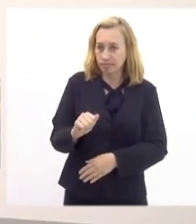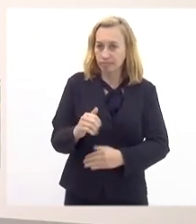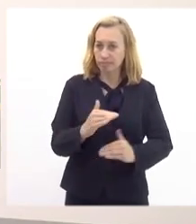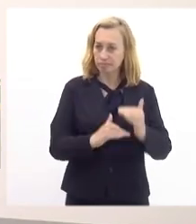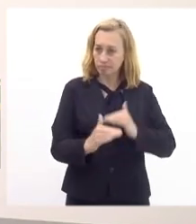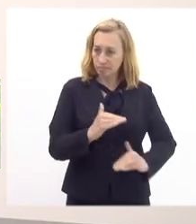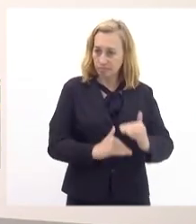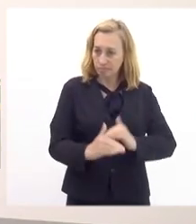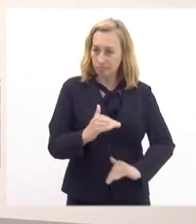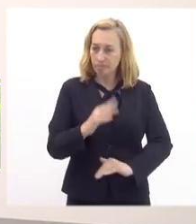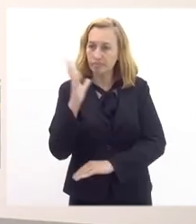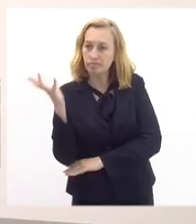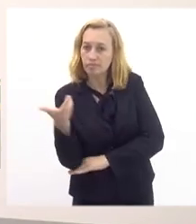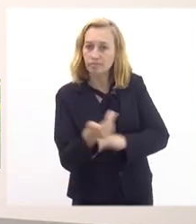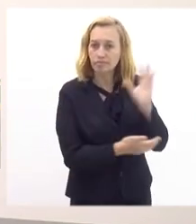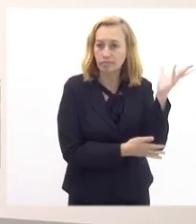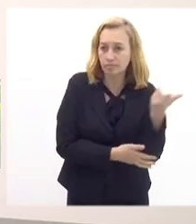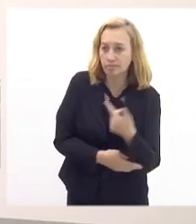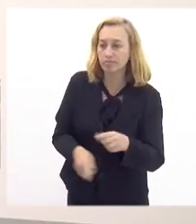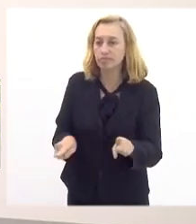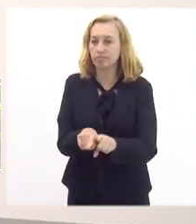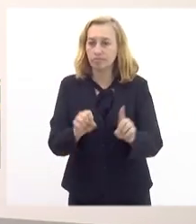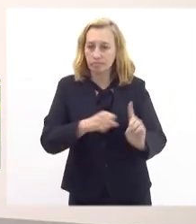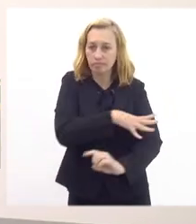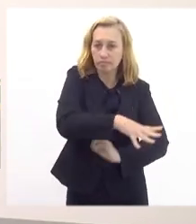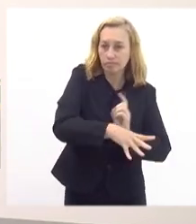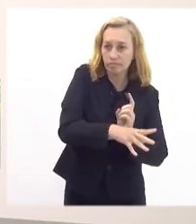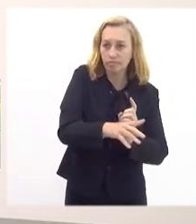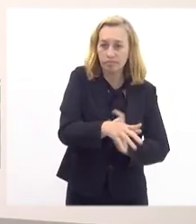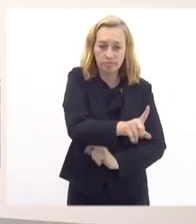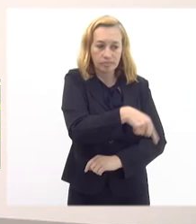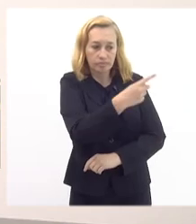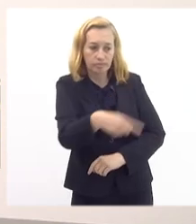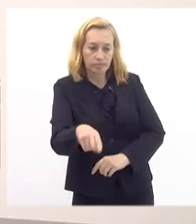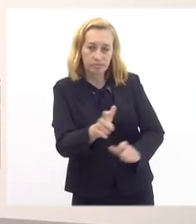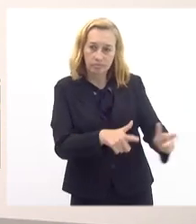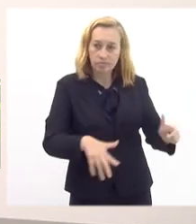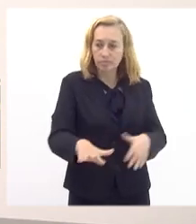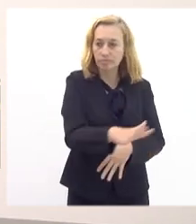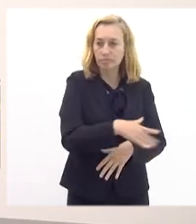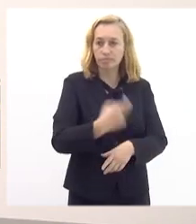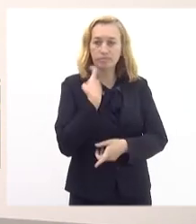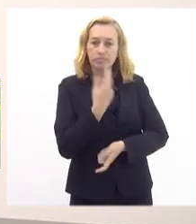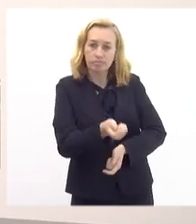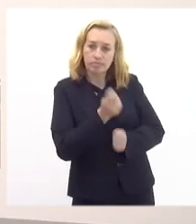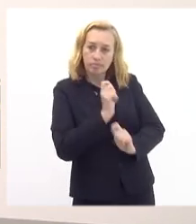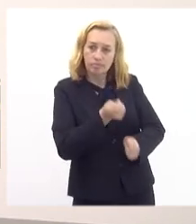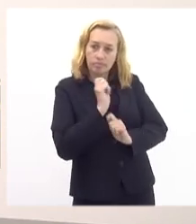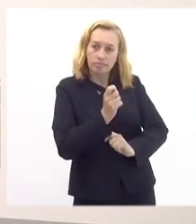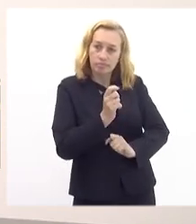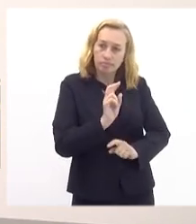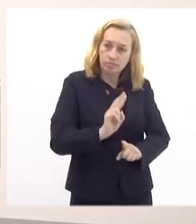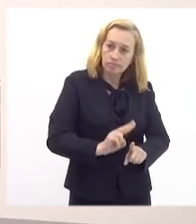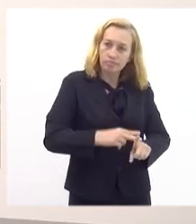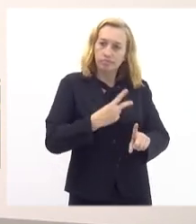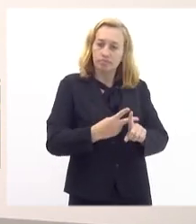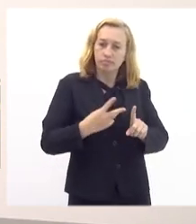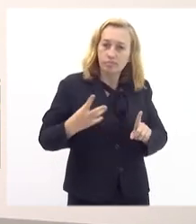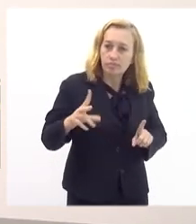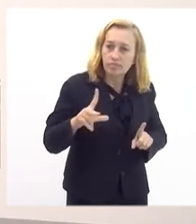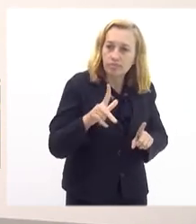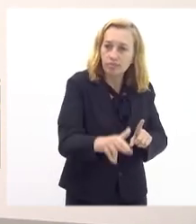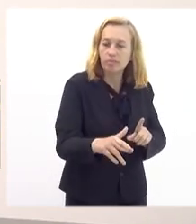degradação social áreas de exclusão de pesca e a gente replica o mesmo